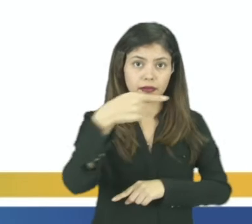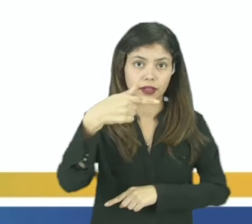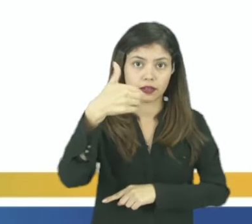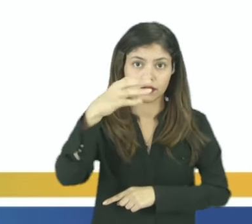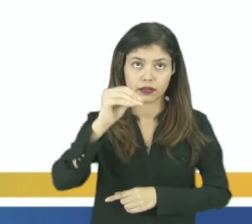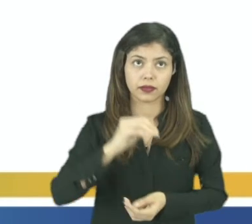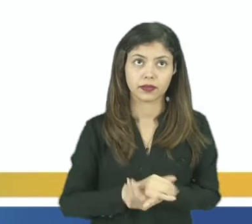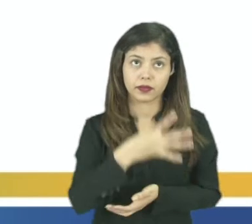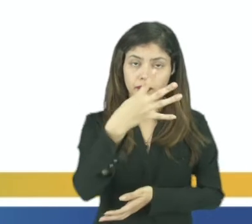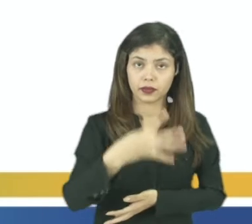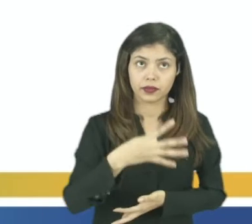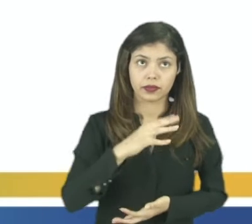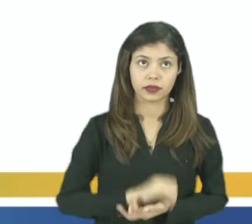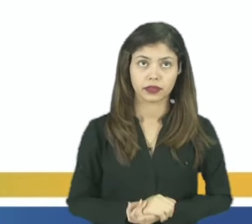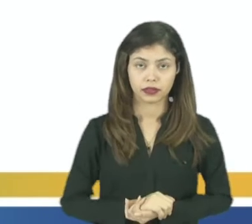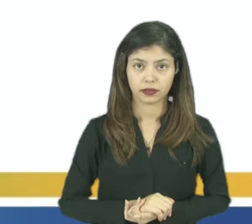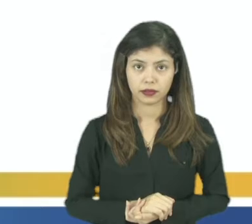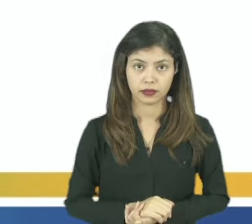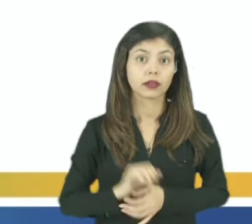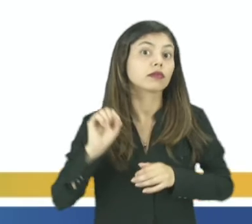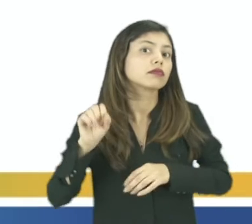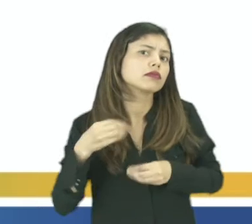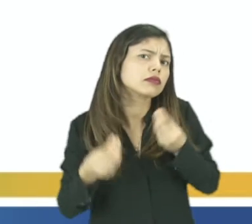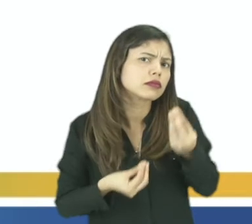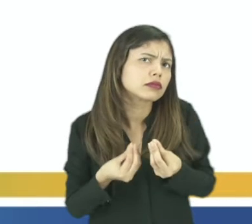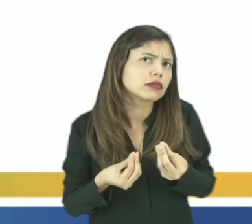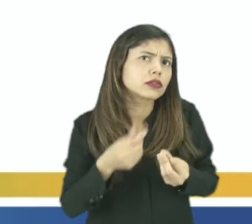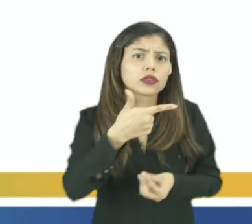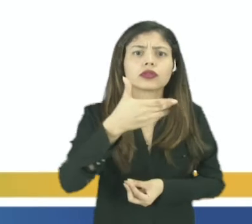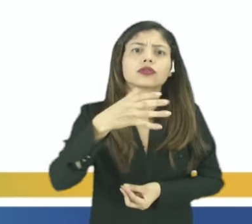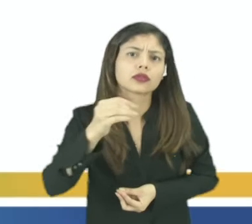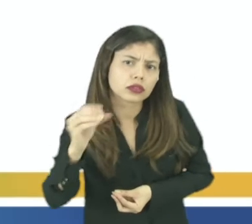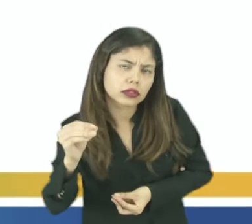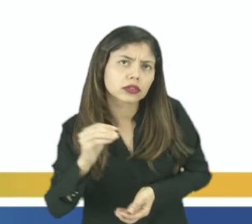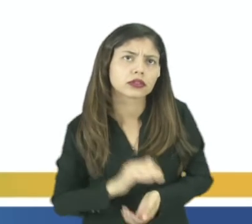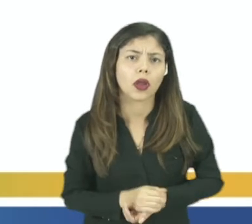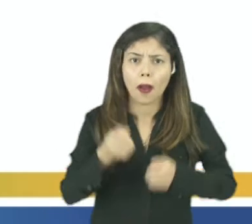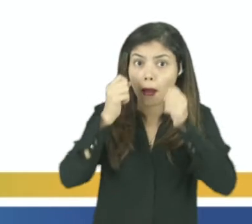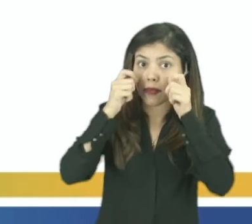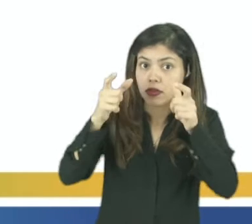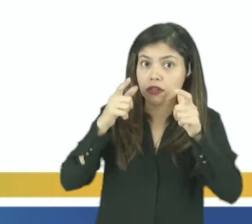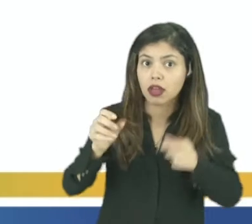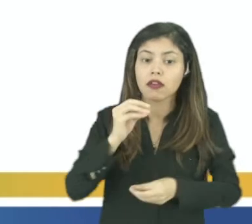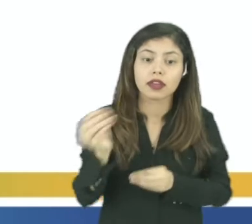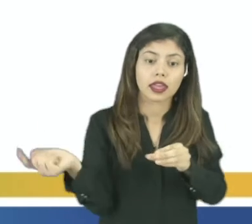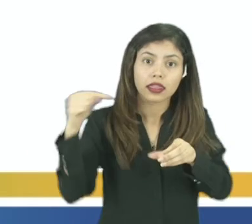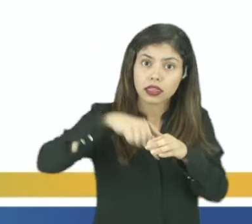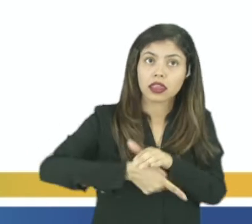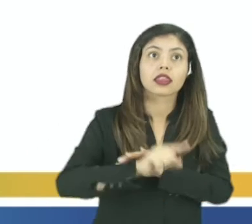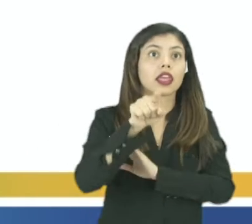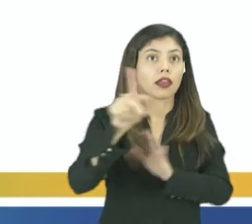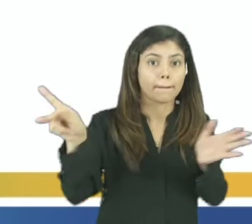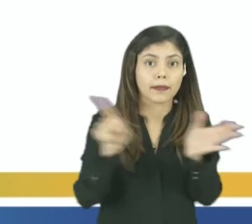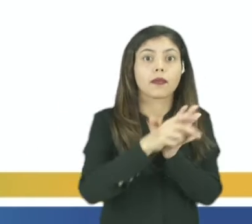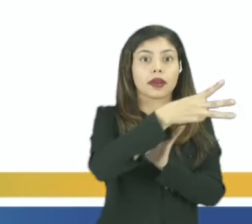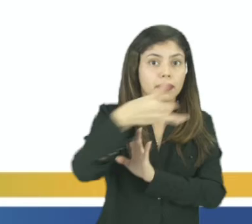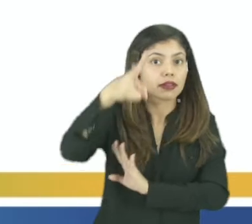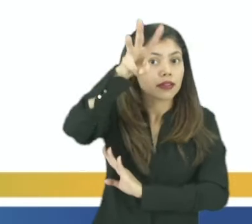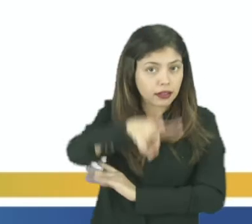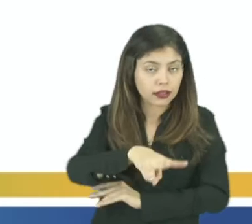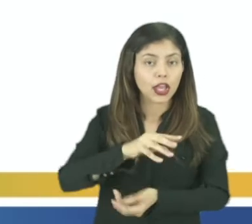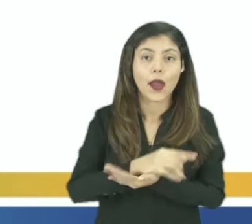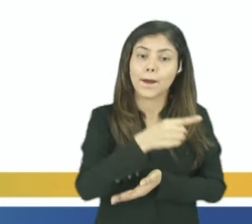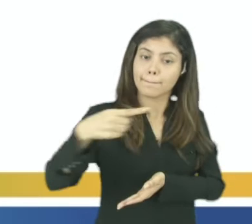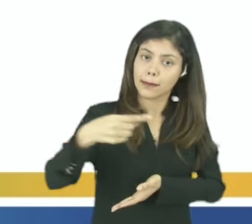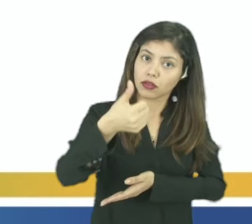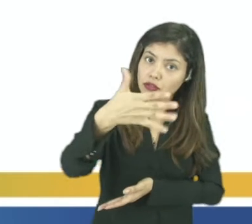10 e 4 será 200. Observe que lá dentro da matriz tem o